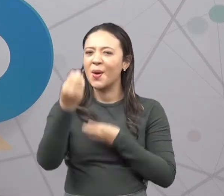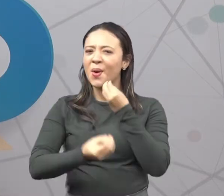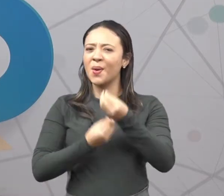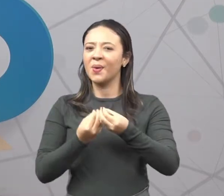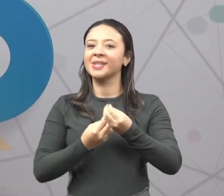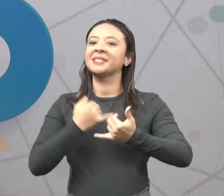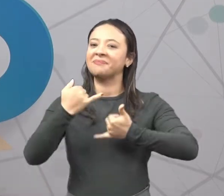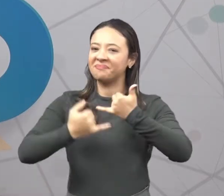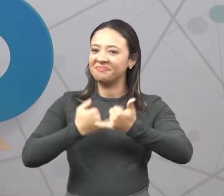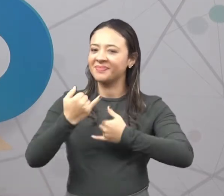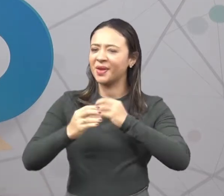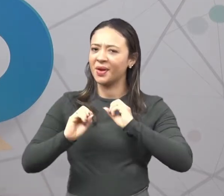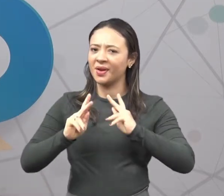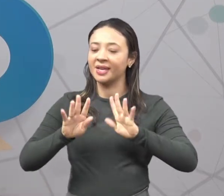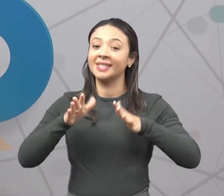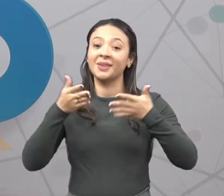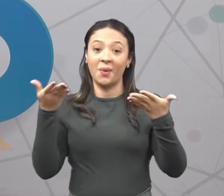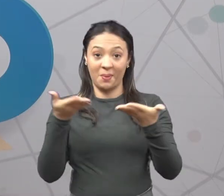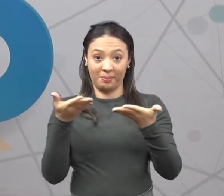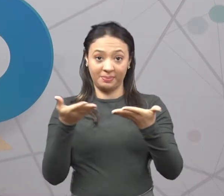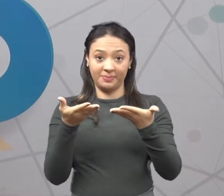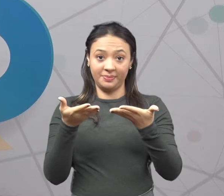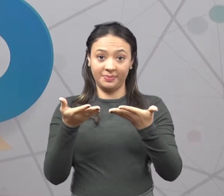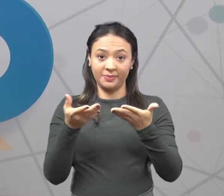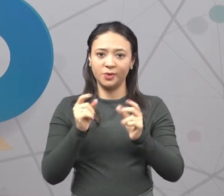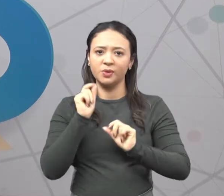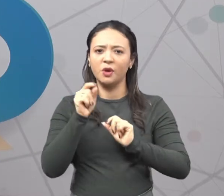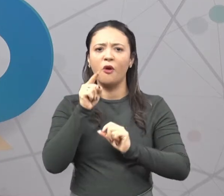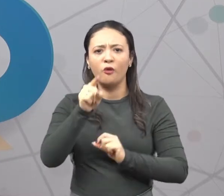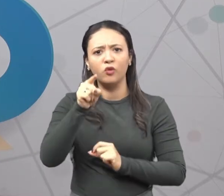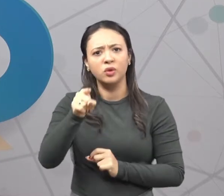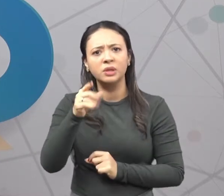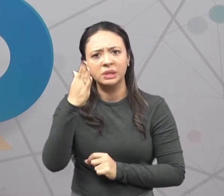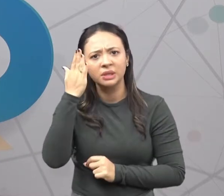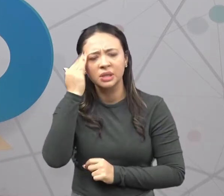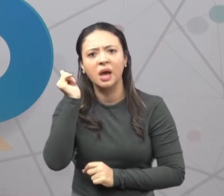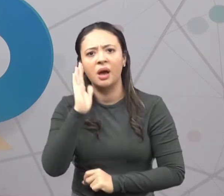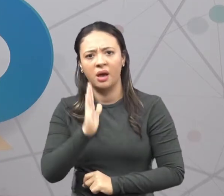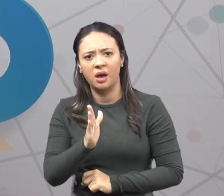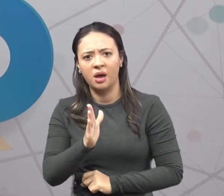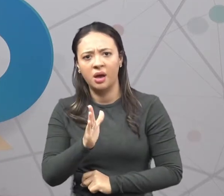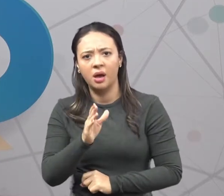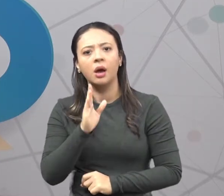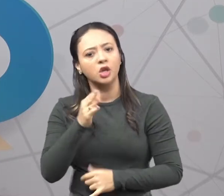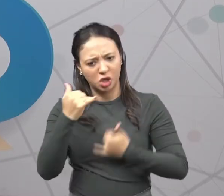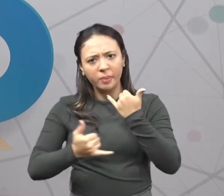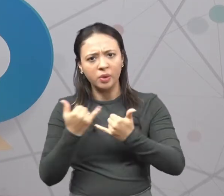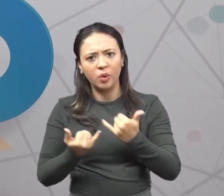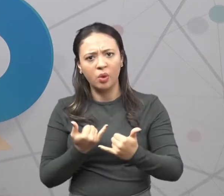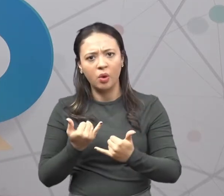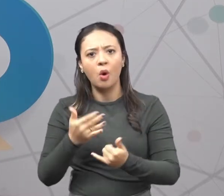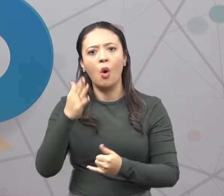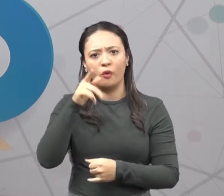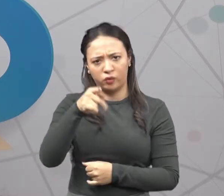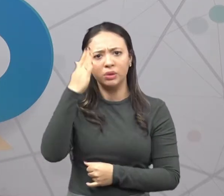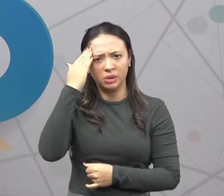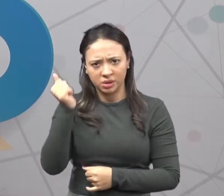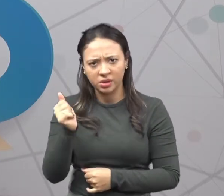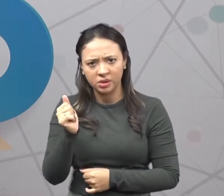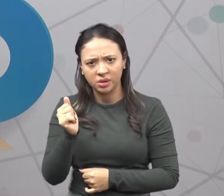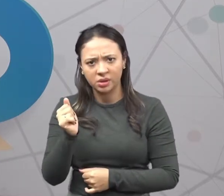bem? Então, nós vamos realizar o Você Sabia. Vocês já realizaram esse jogo do Você